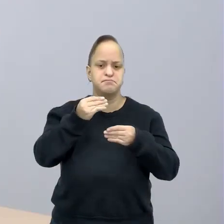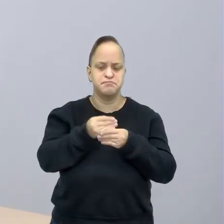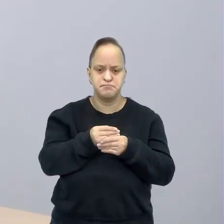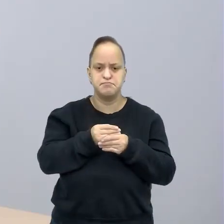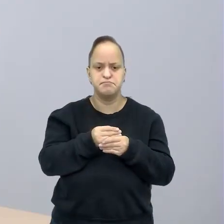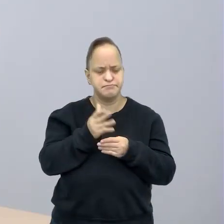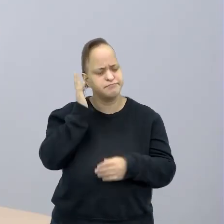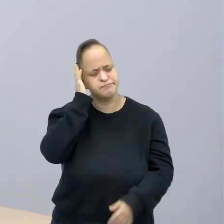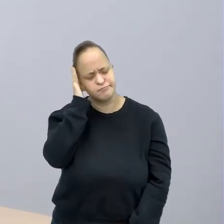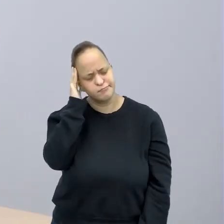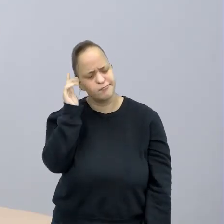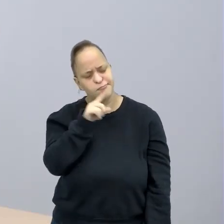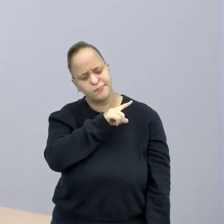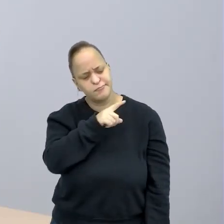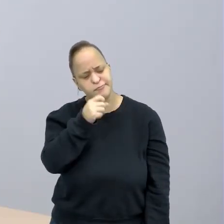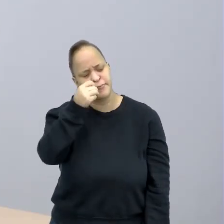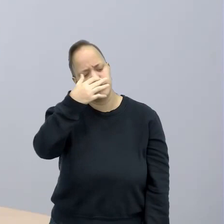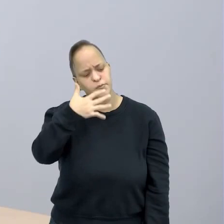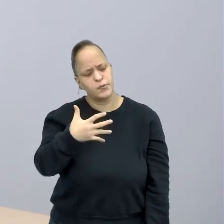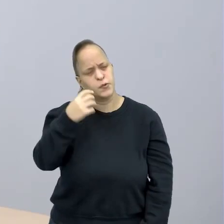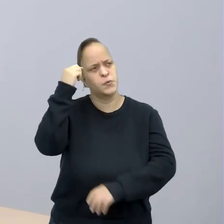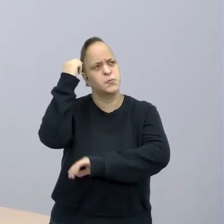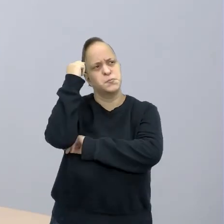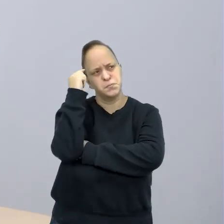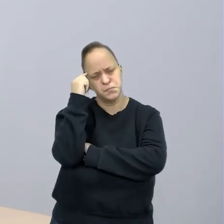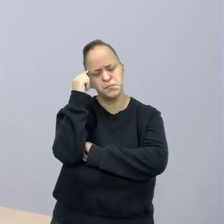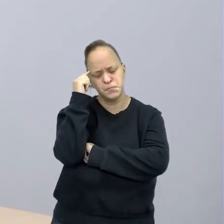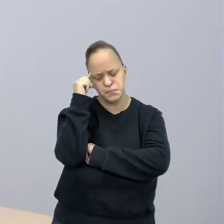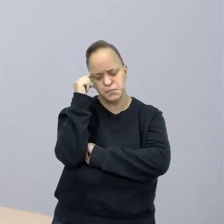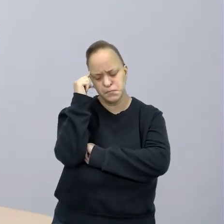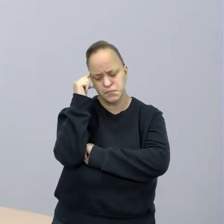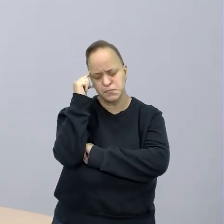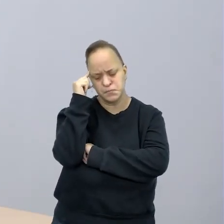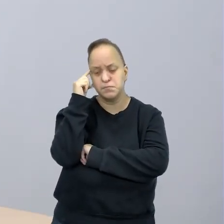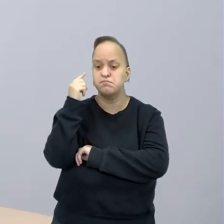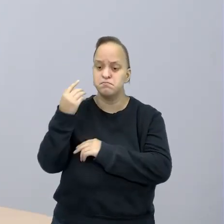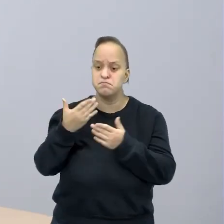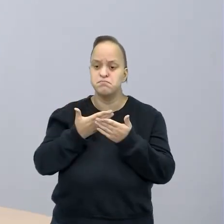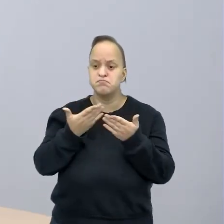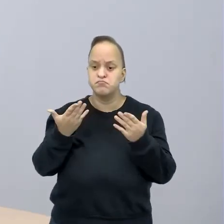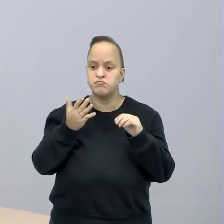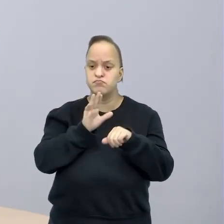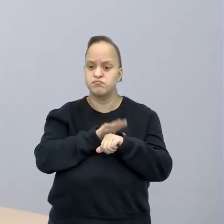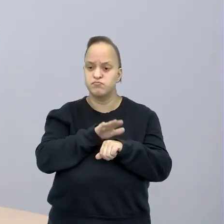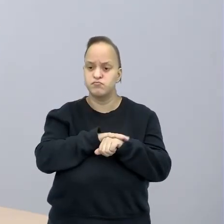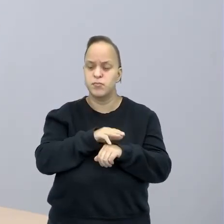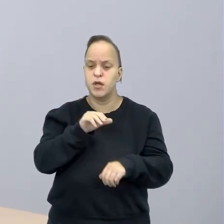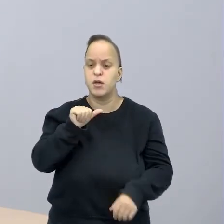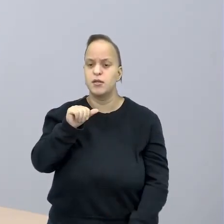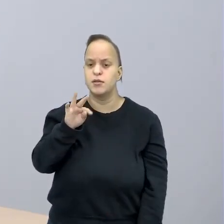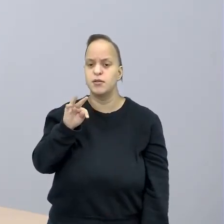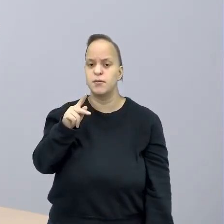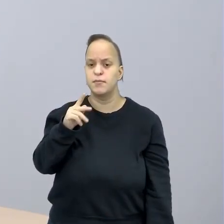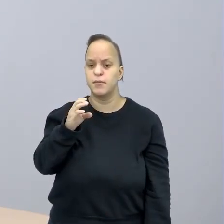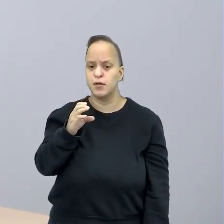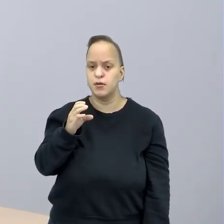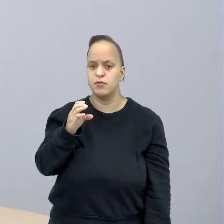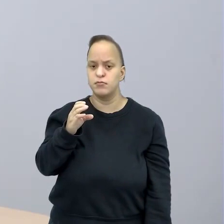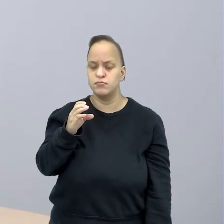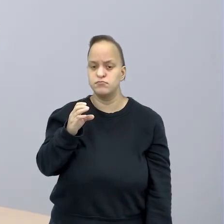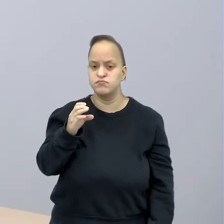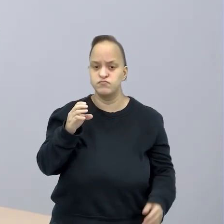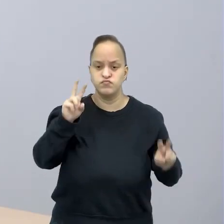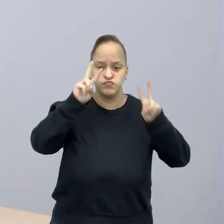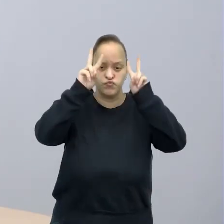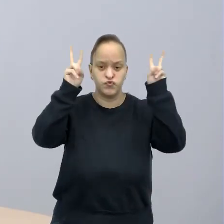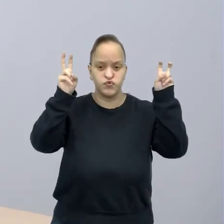você estava falando aí, estava pensando aqui, que a gente fez uma TPC na semana passada sobre os